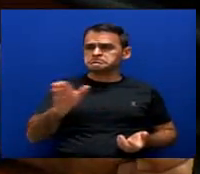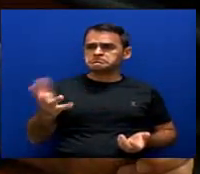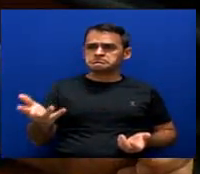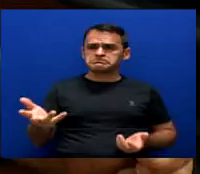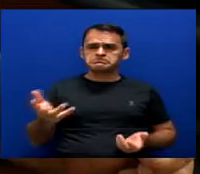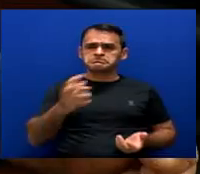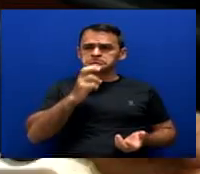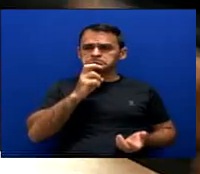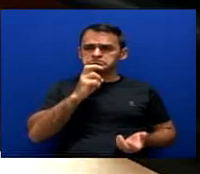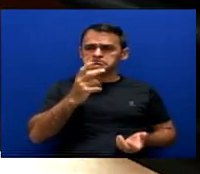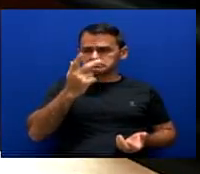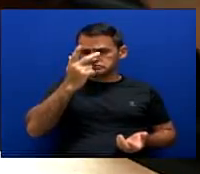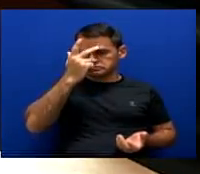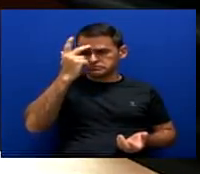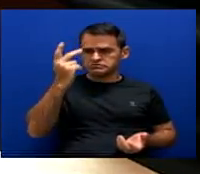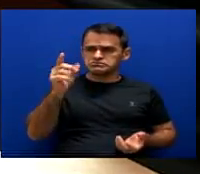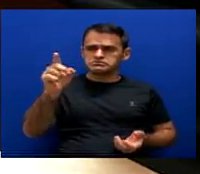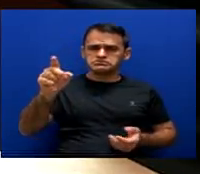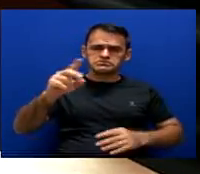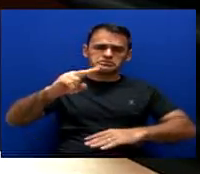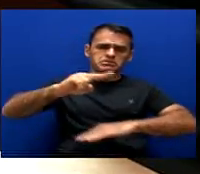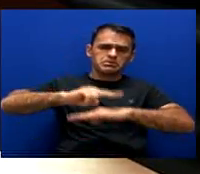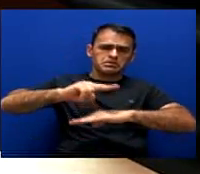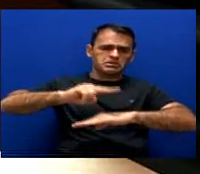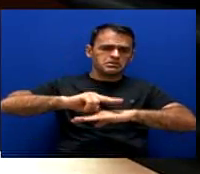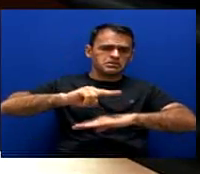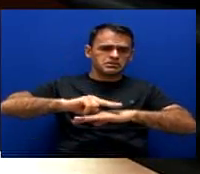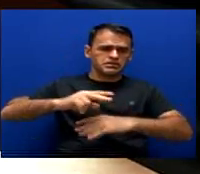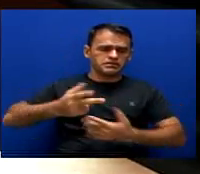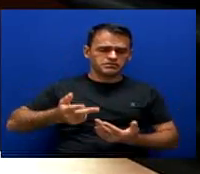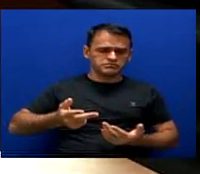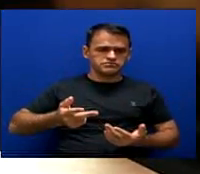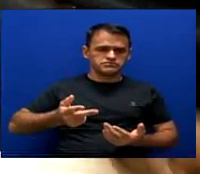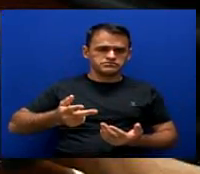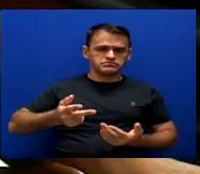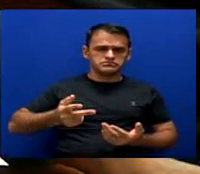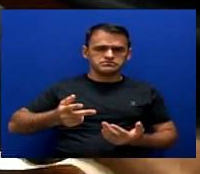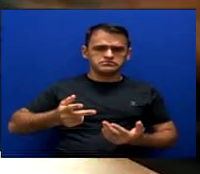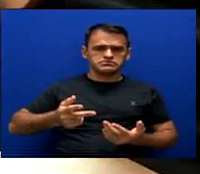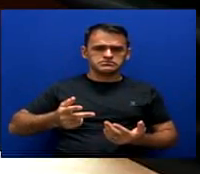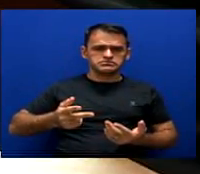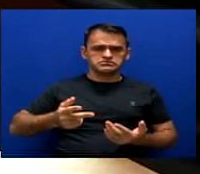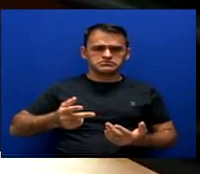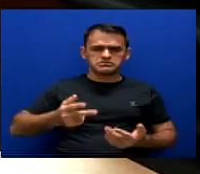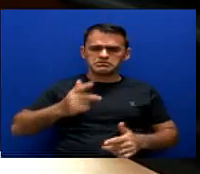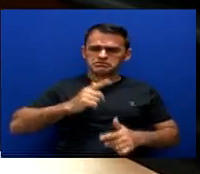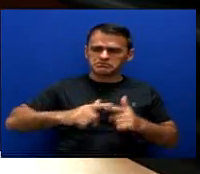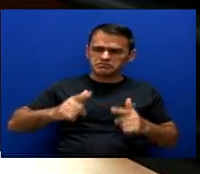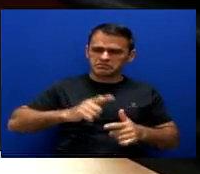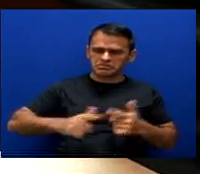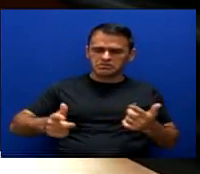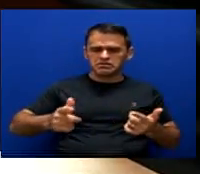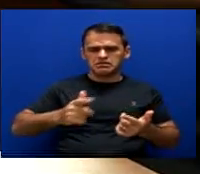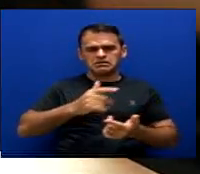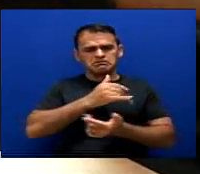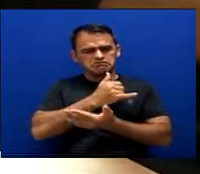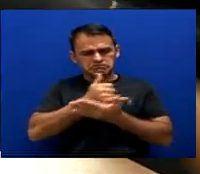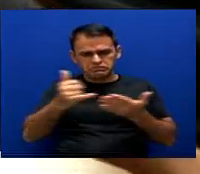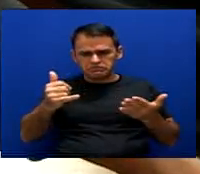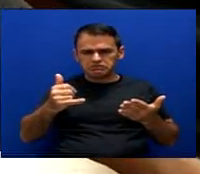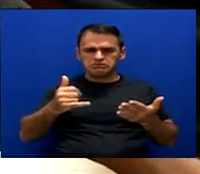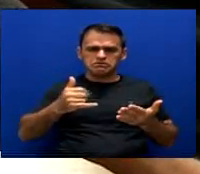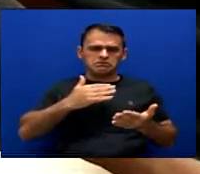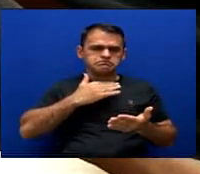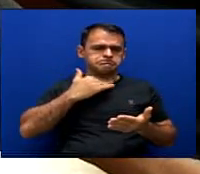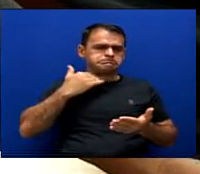que tem por aí a gente vê pessoa deitada rolando uma pesquisa com um problema que usou muito craque está morrendo ali